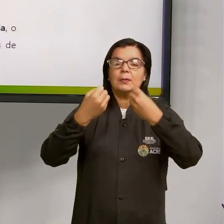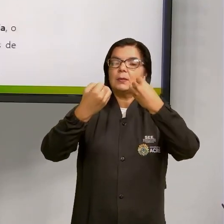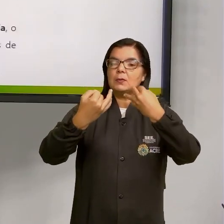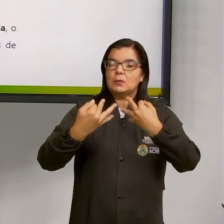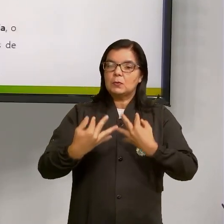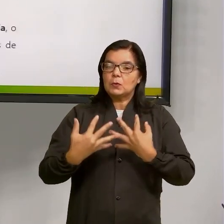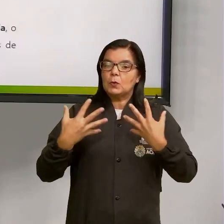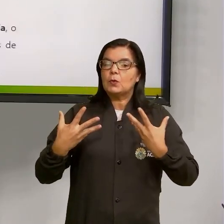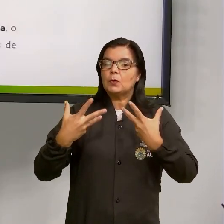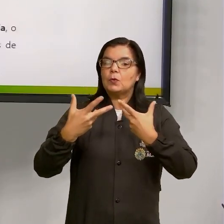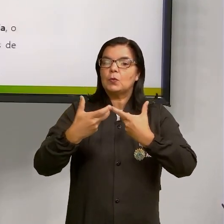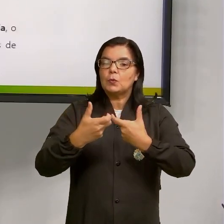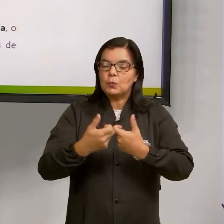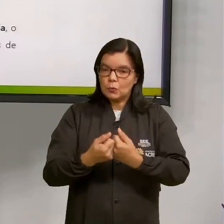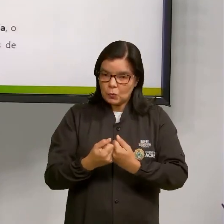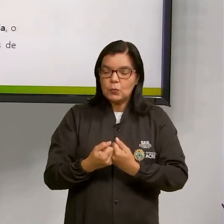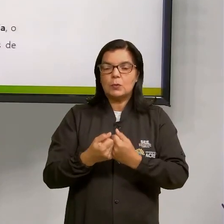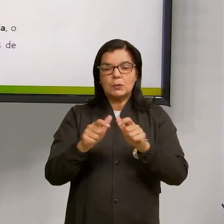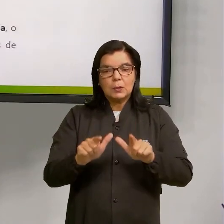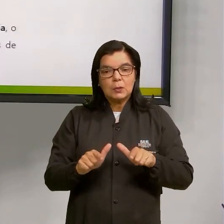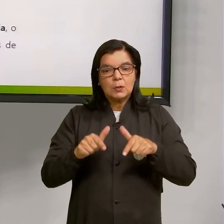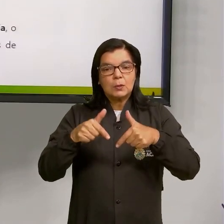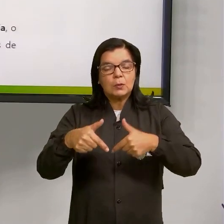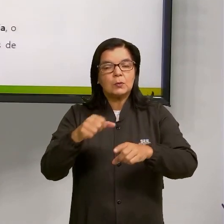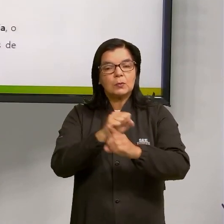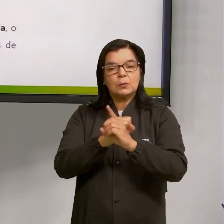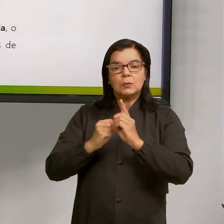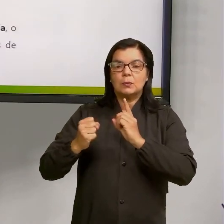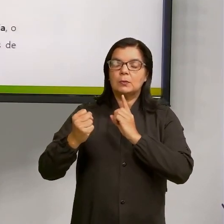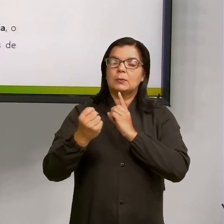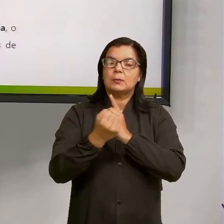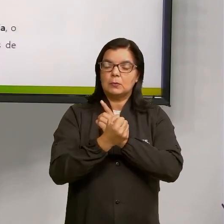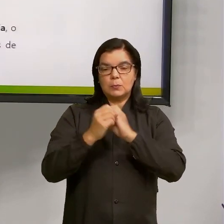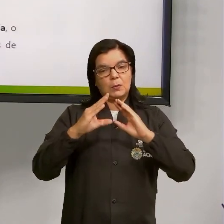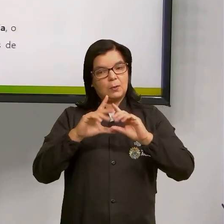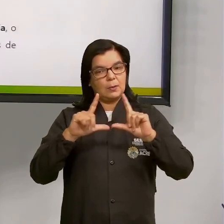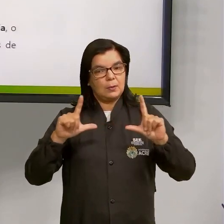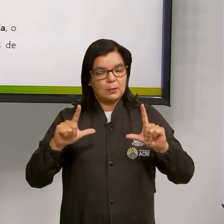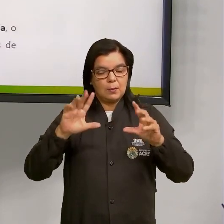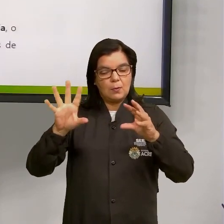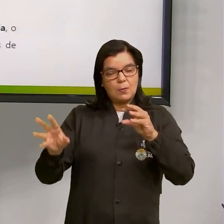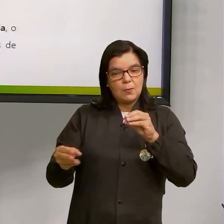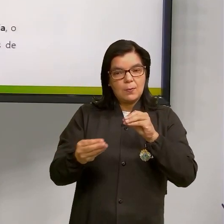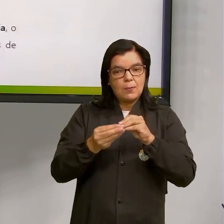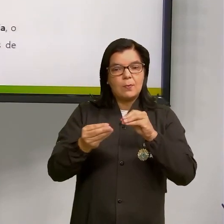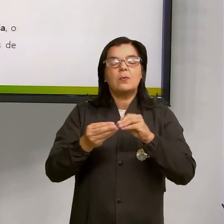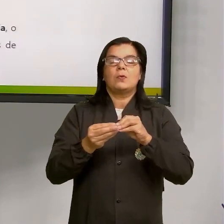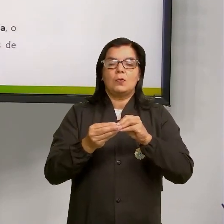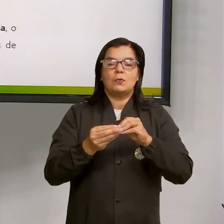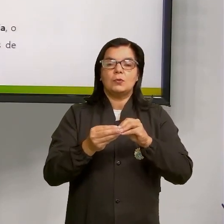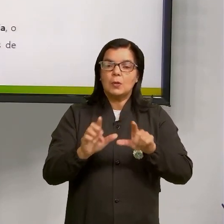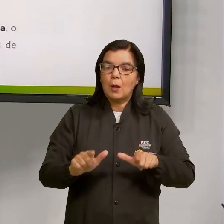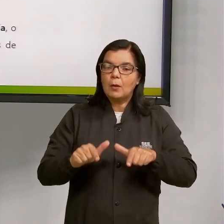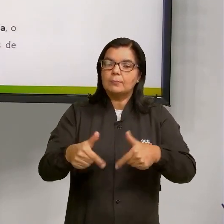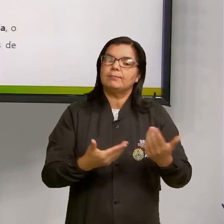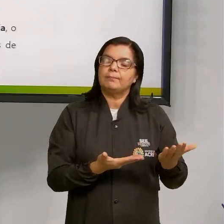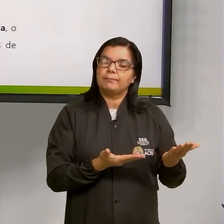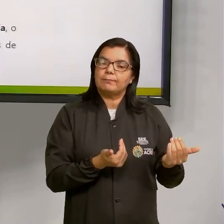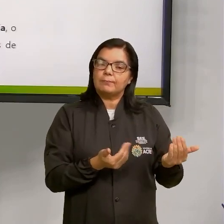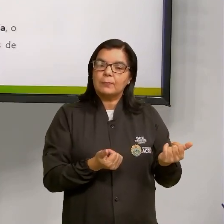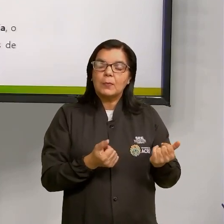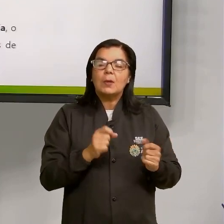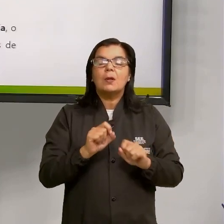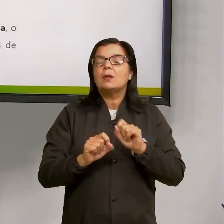que todo e qualquer movimento social, e obviamente incluindo o movimento juvenil, ele